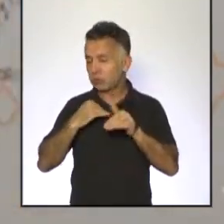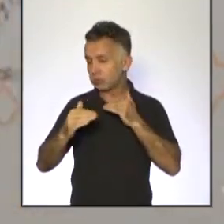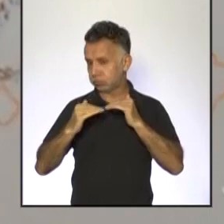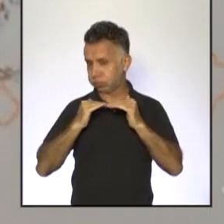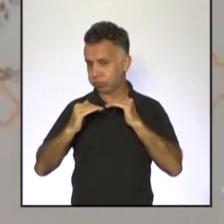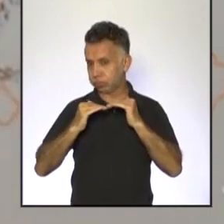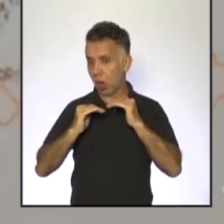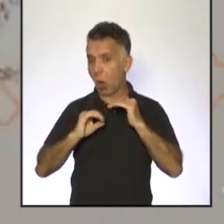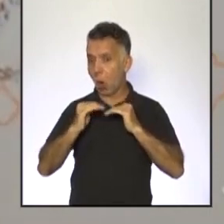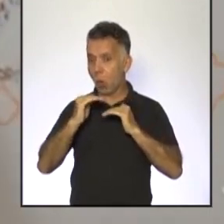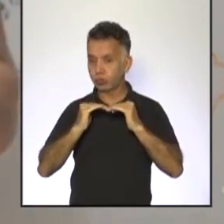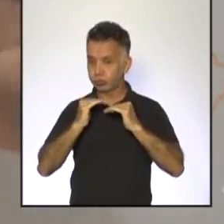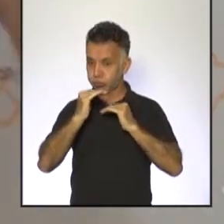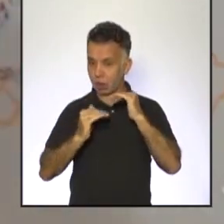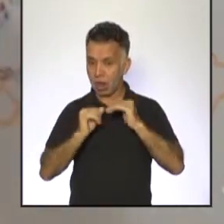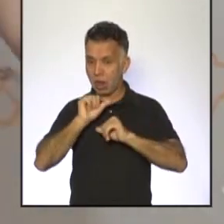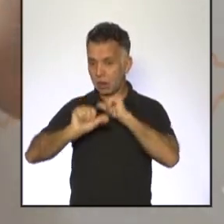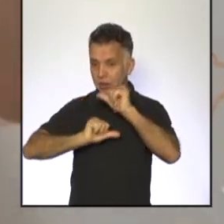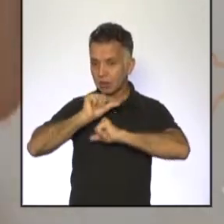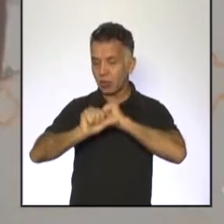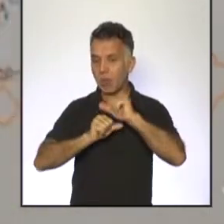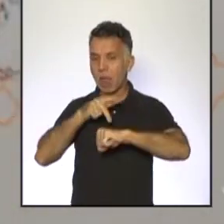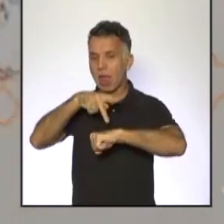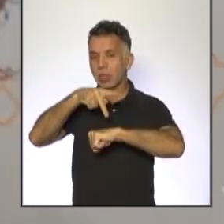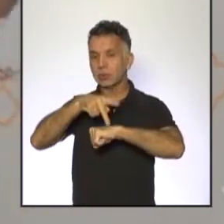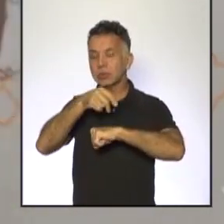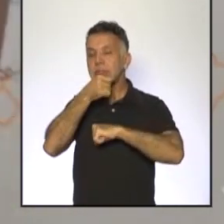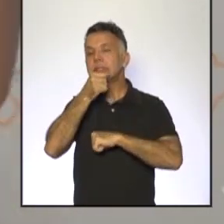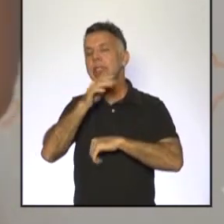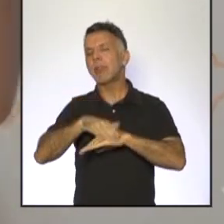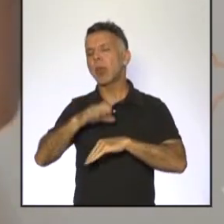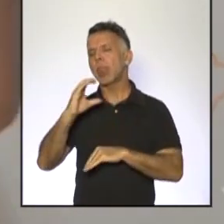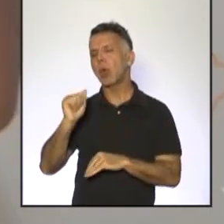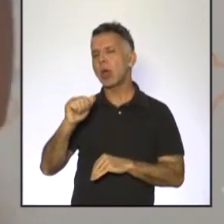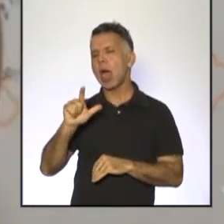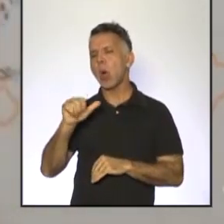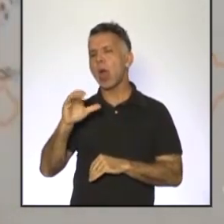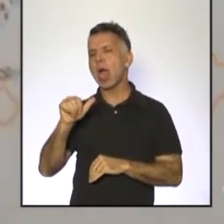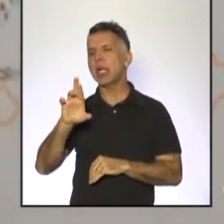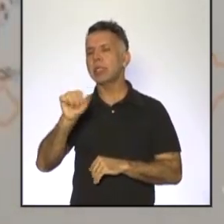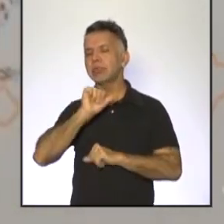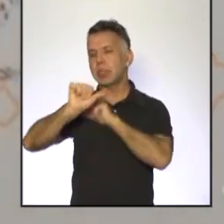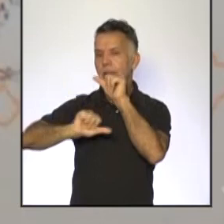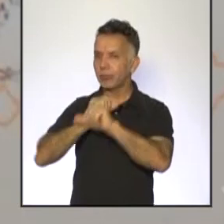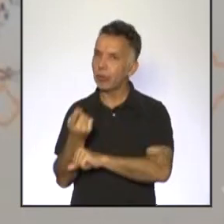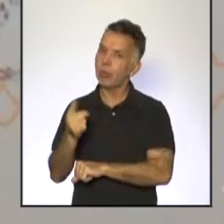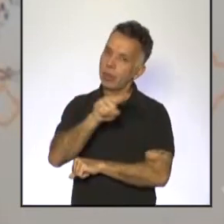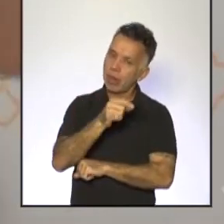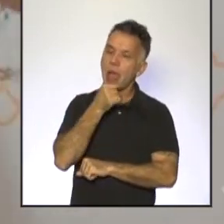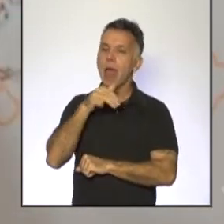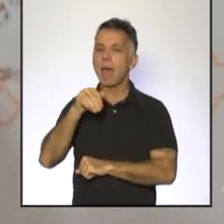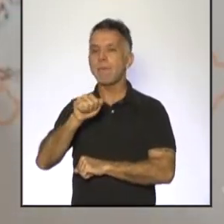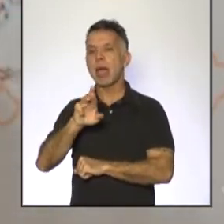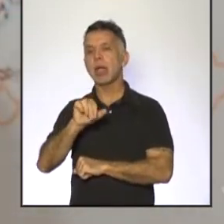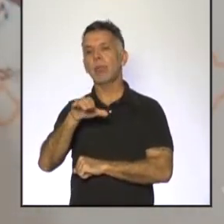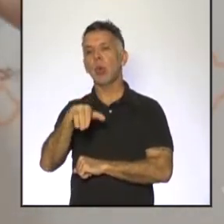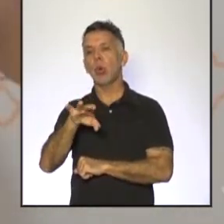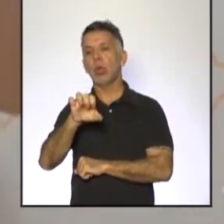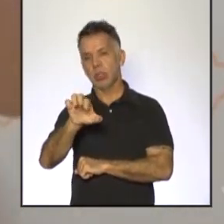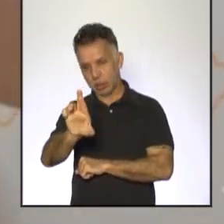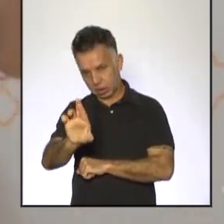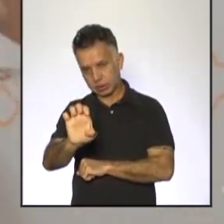eu metamorfizo as rochas. O calcário, que é uma rocha sedimentar, se transforma no mármore, que é uma rocha metamórfica.